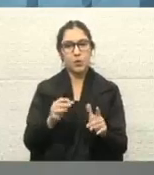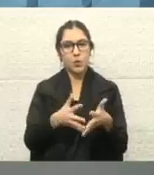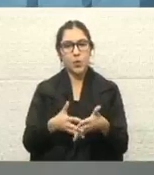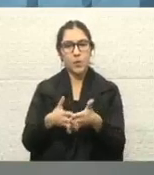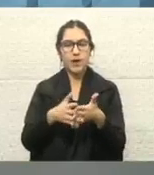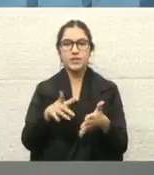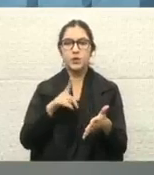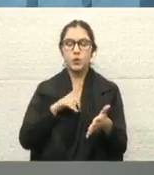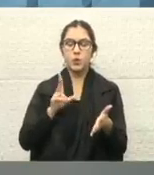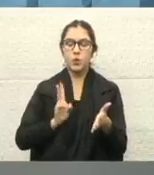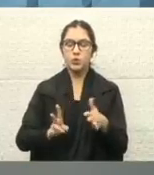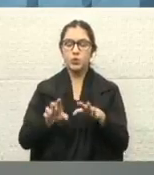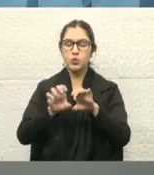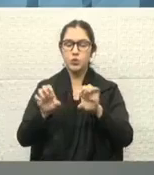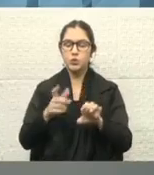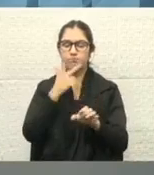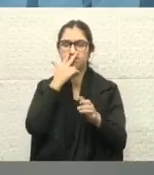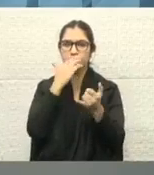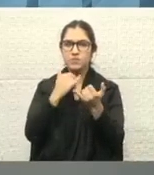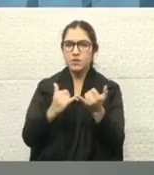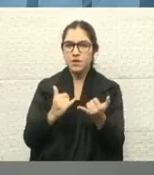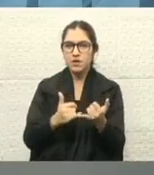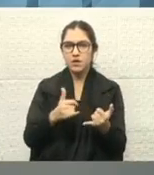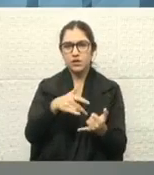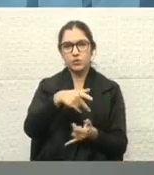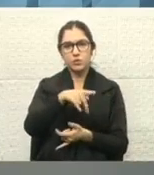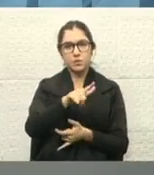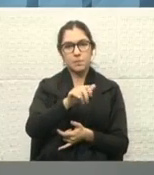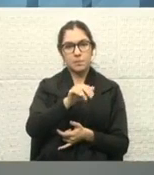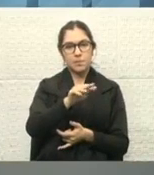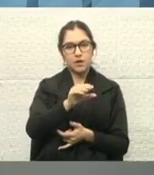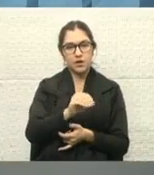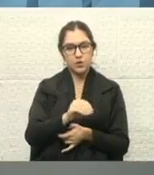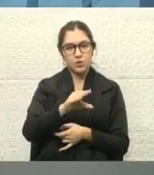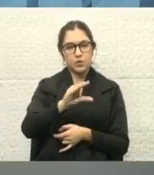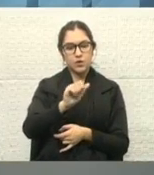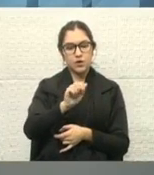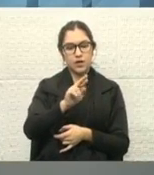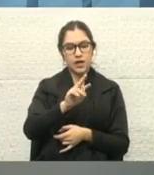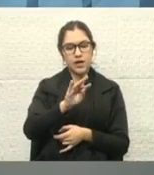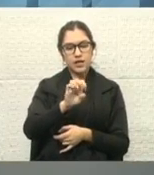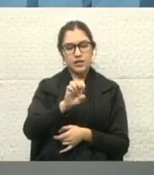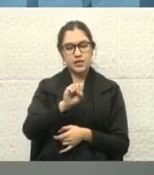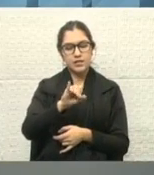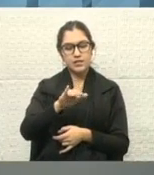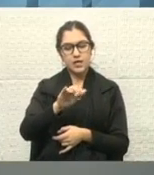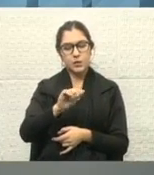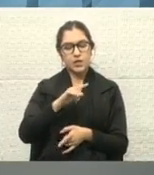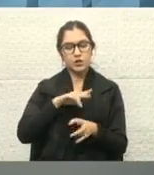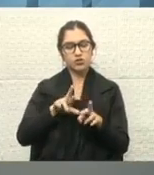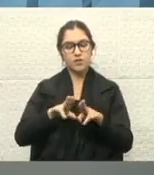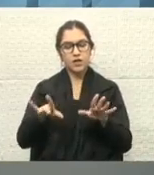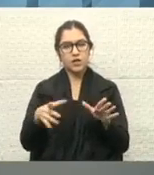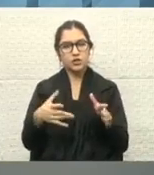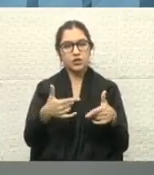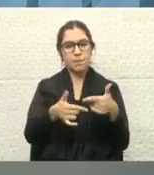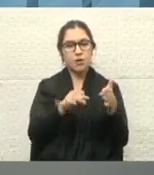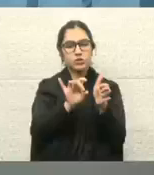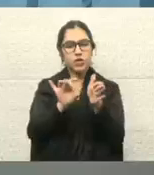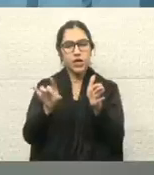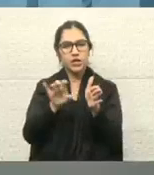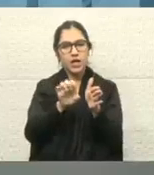complexo segue uma estrutura semelhante à do plano cartesiano. Nós vamos ter a diferença nas funções de cada um dos